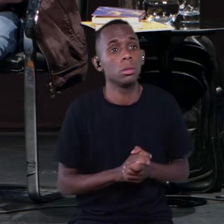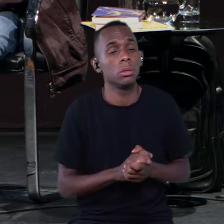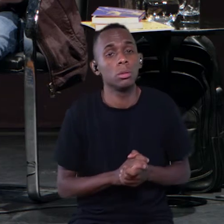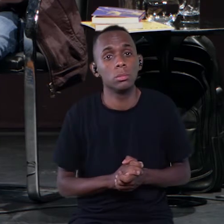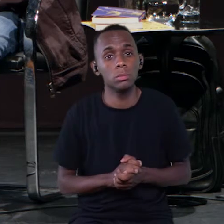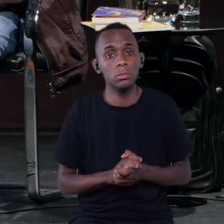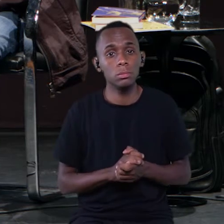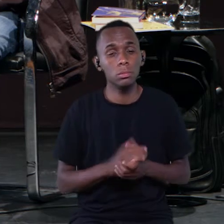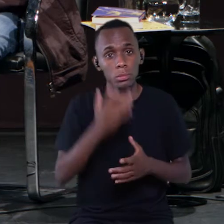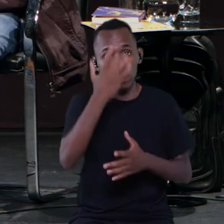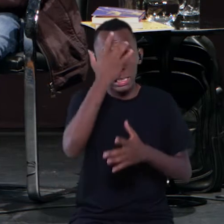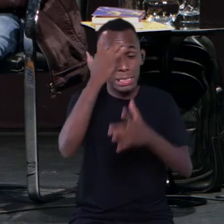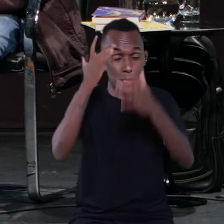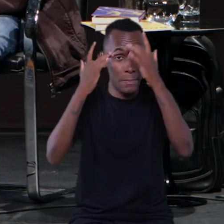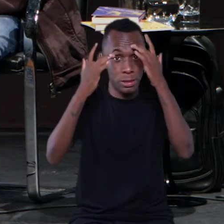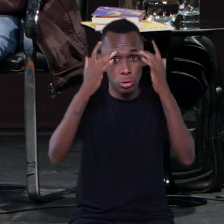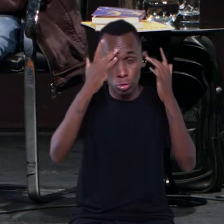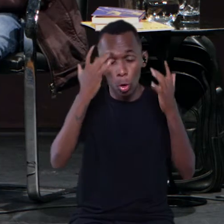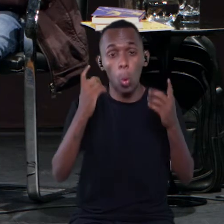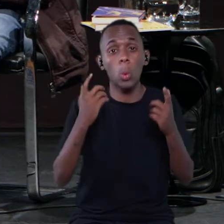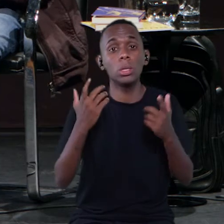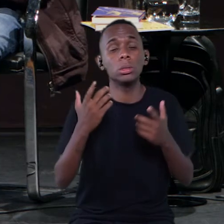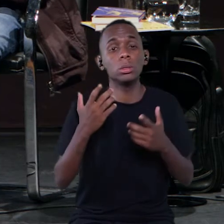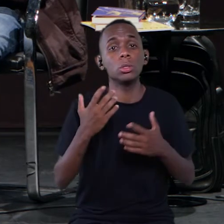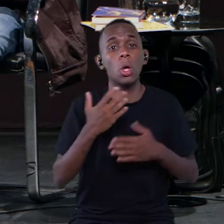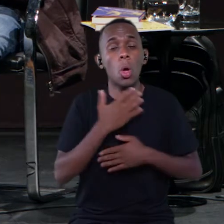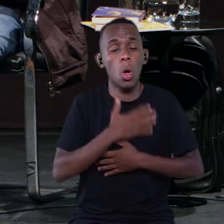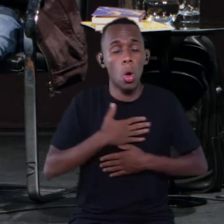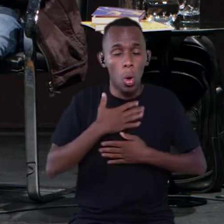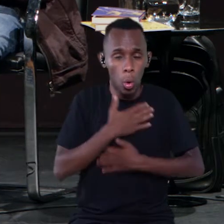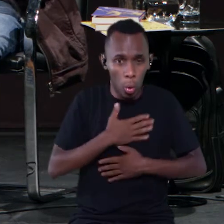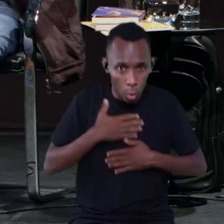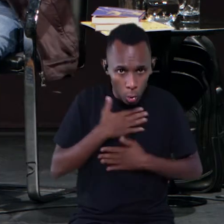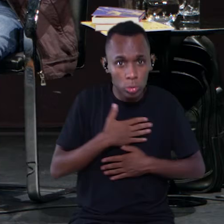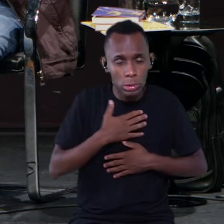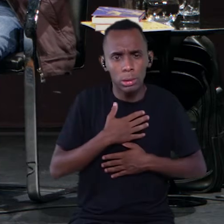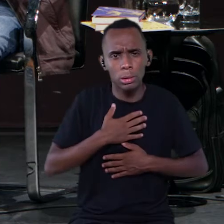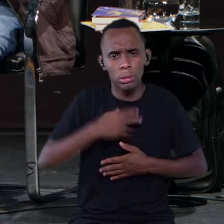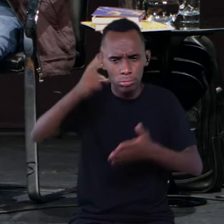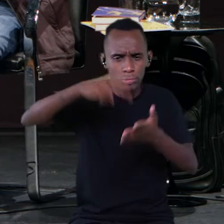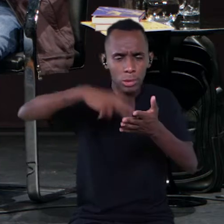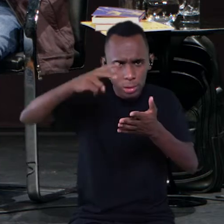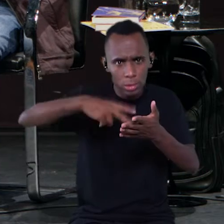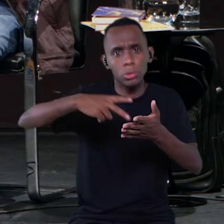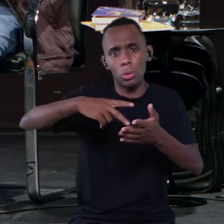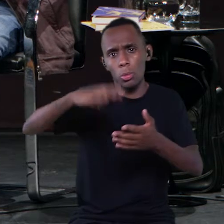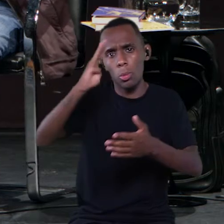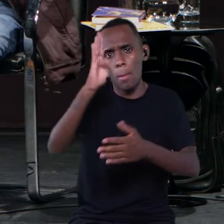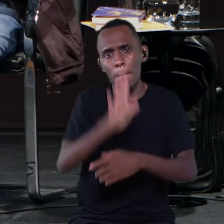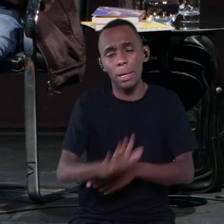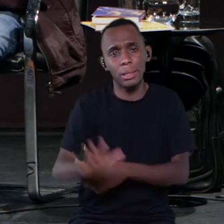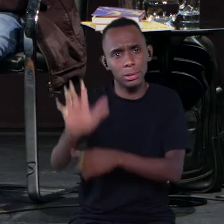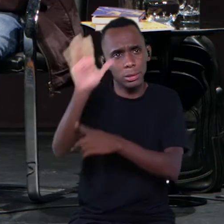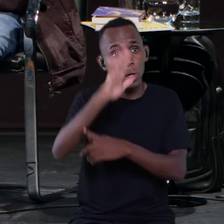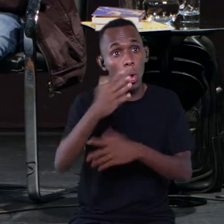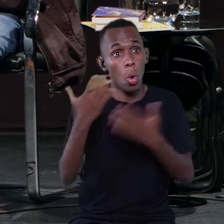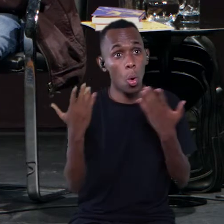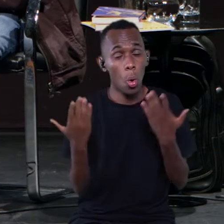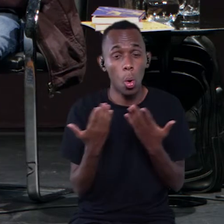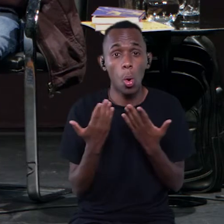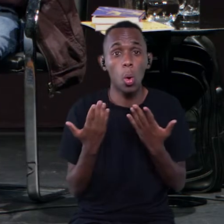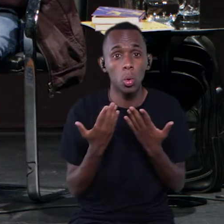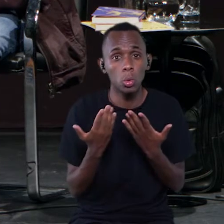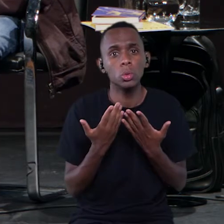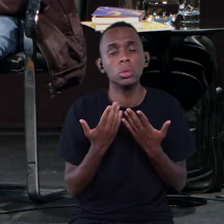caiu no gosto do leitor brasileiro. Isso fez uma diferença. A gente vai ficar